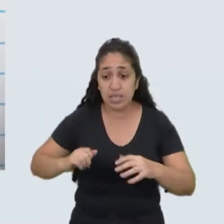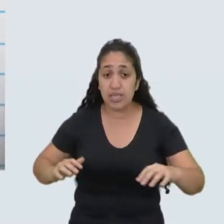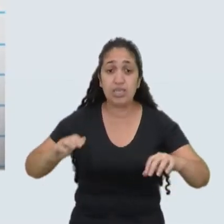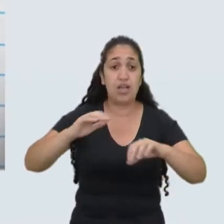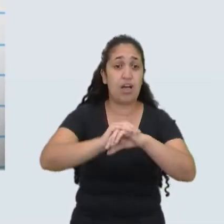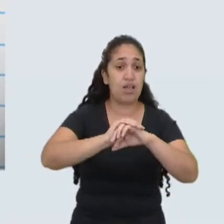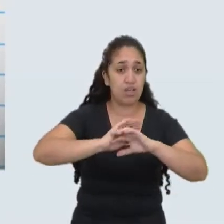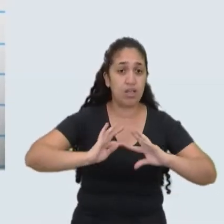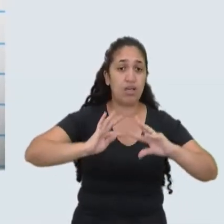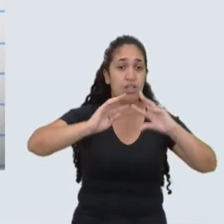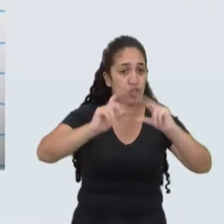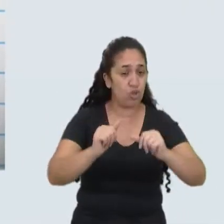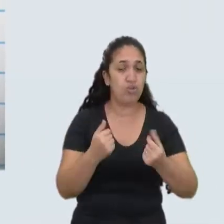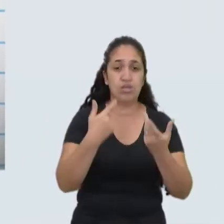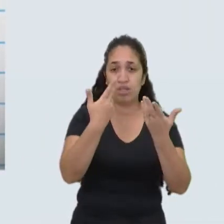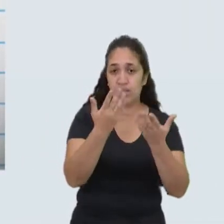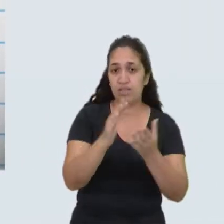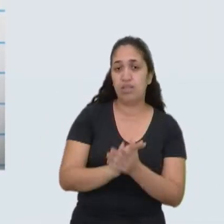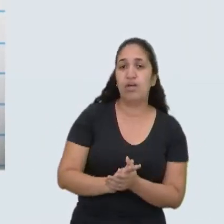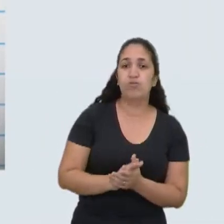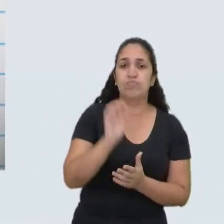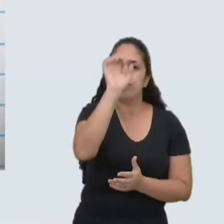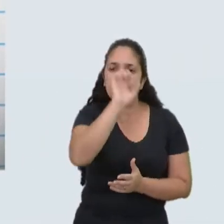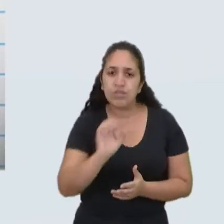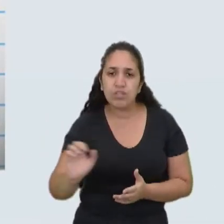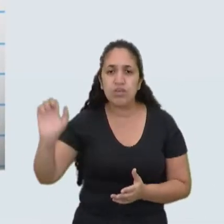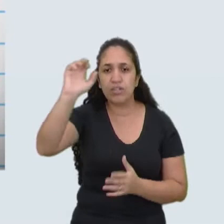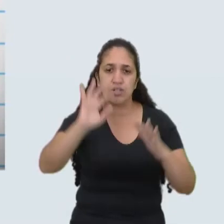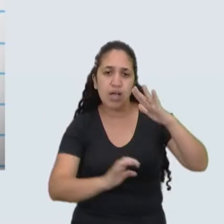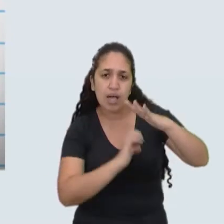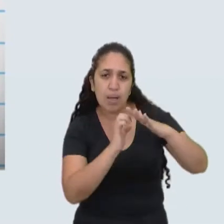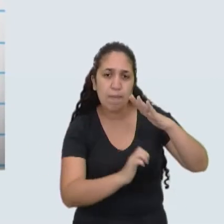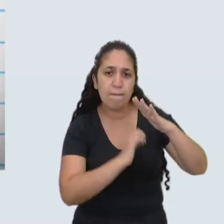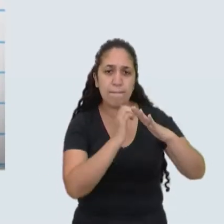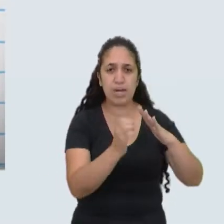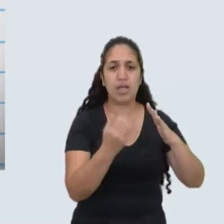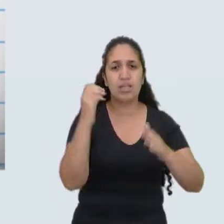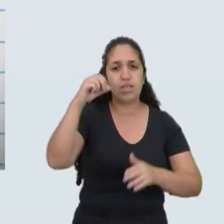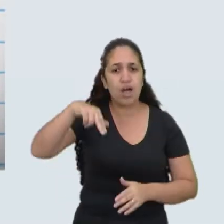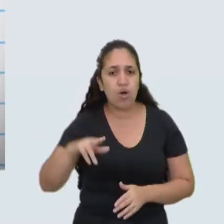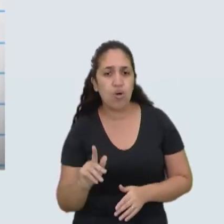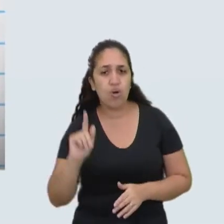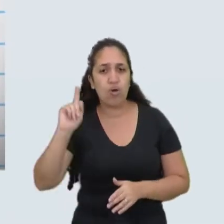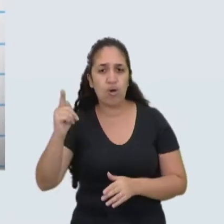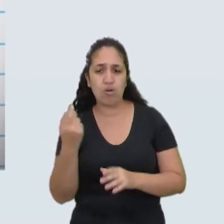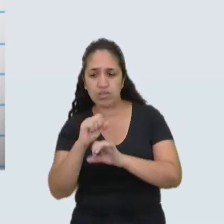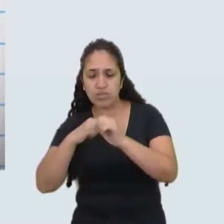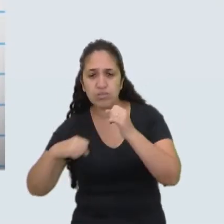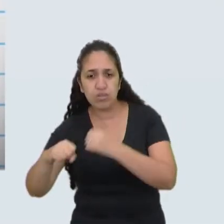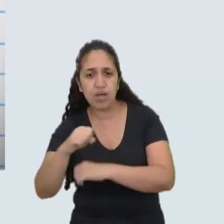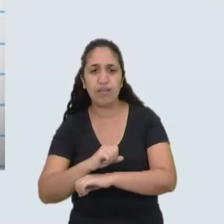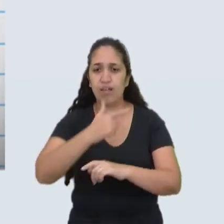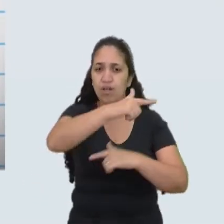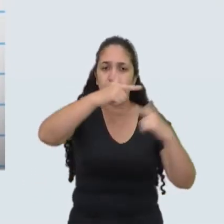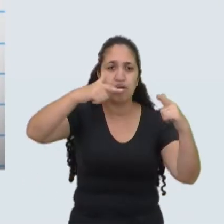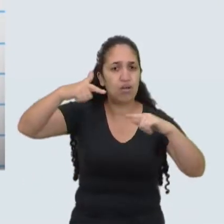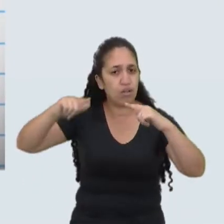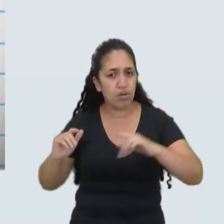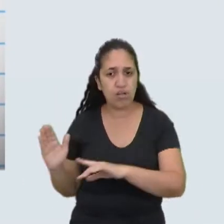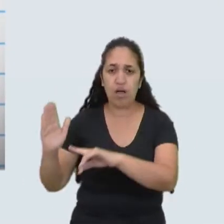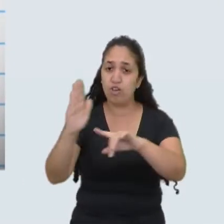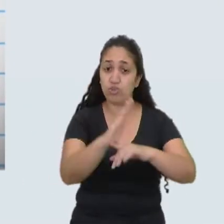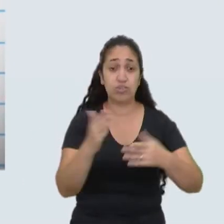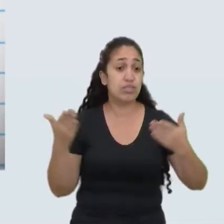cooperação. Isso inclui, além dos estados nacionais, empresas, organizações internacionais, sociedade civil, entre outros atores. Temos que